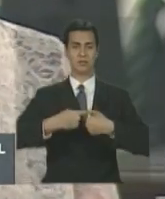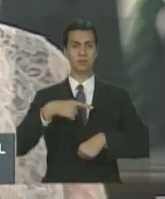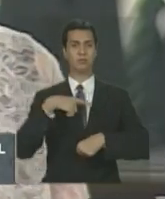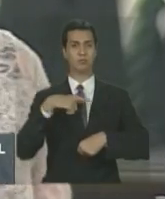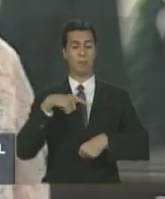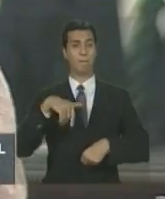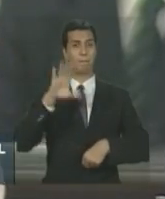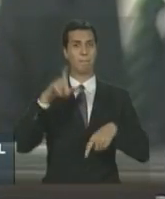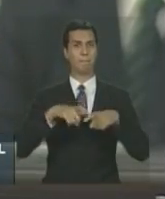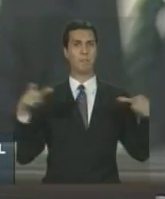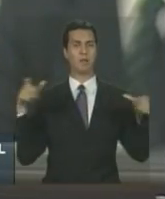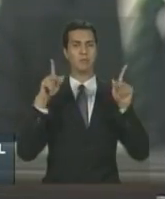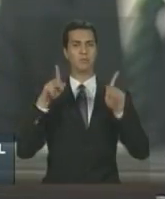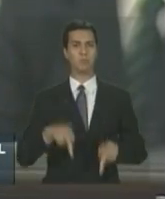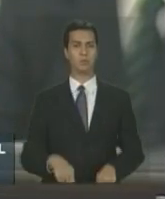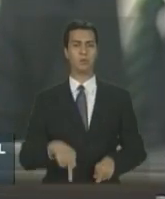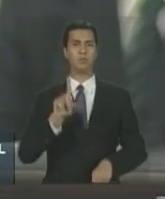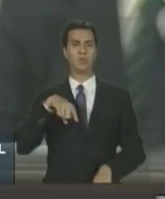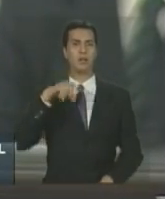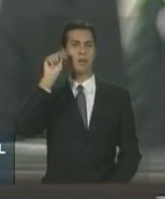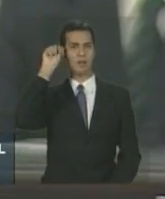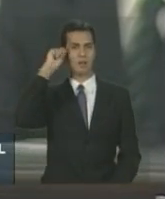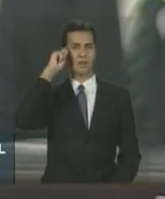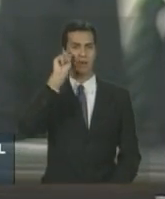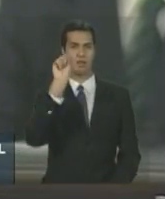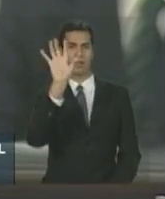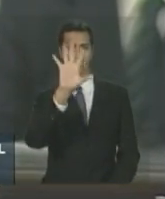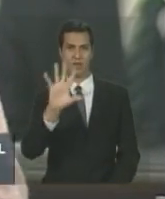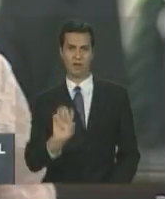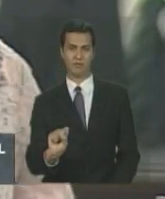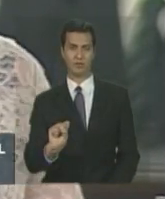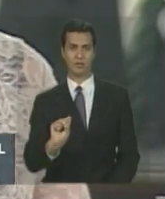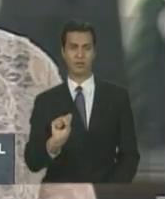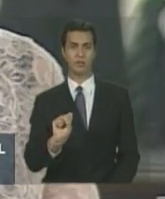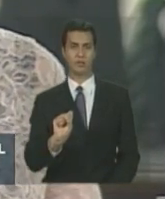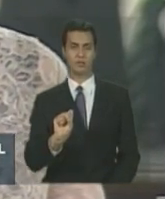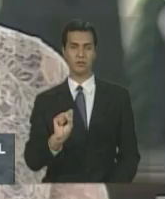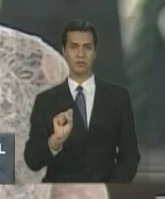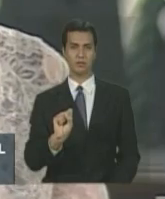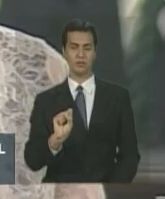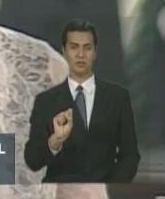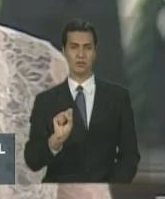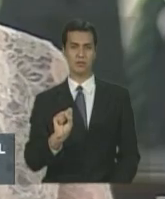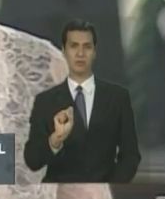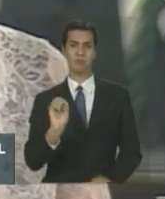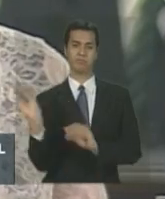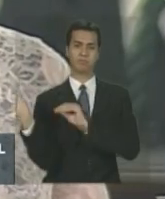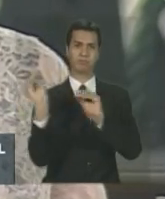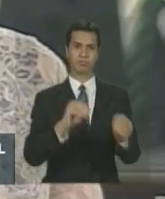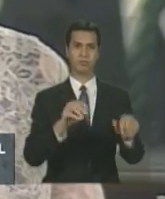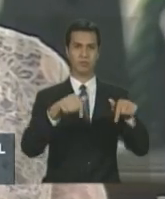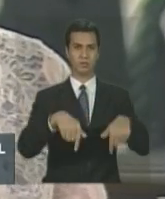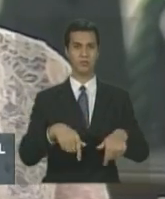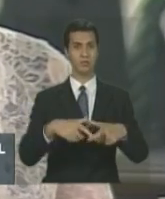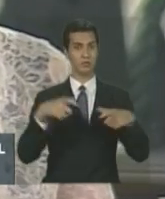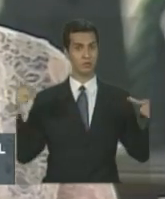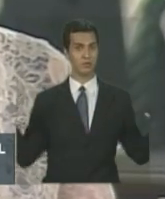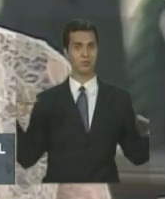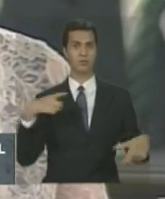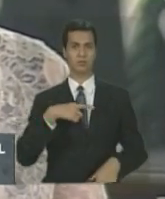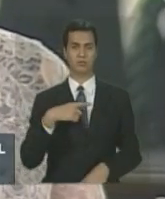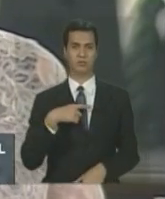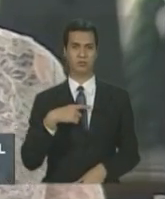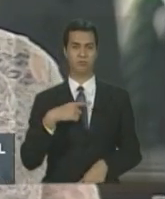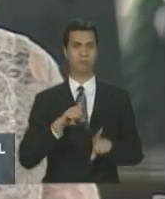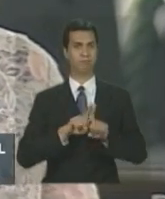maior população de afrodescendentes fora da África. Foi palco de